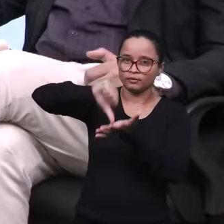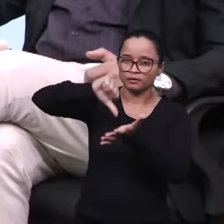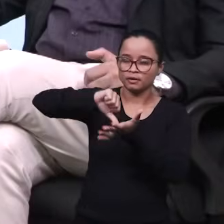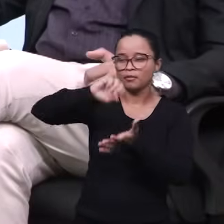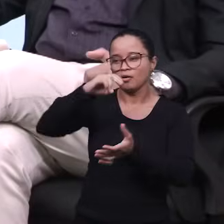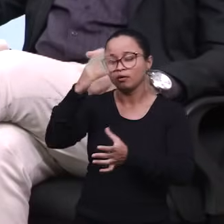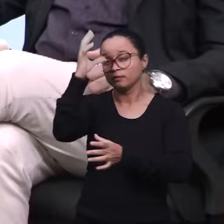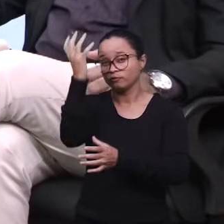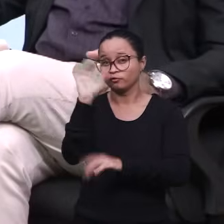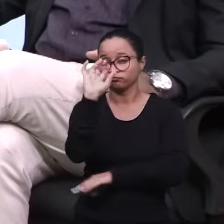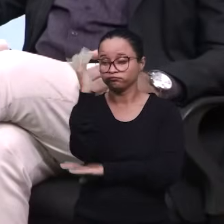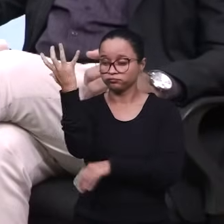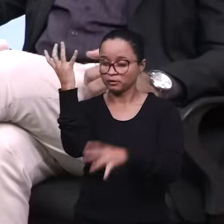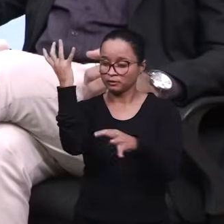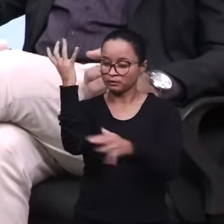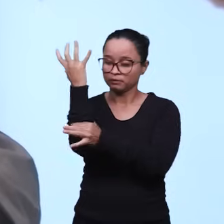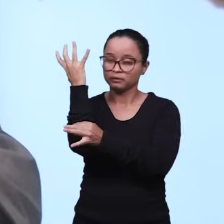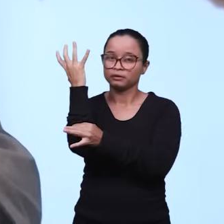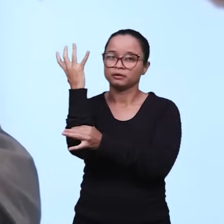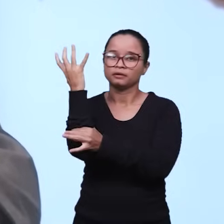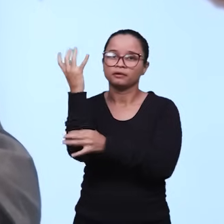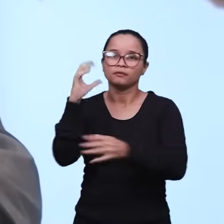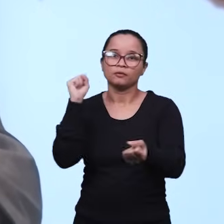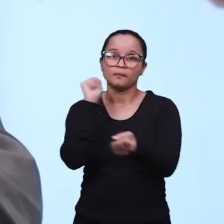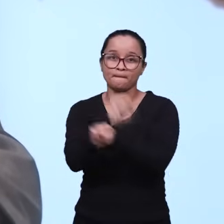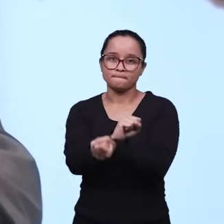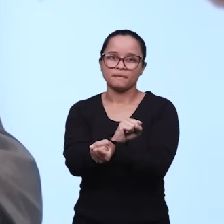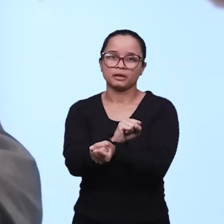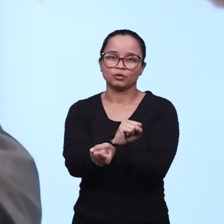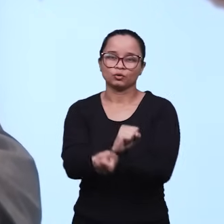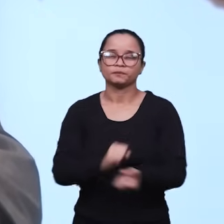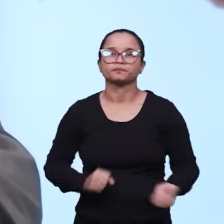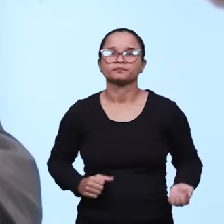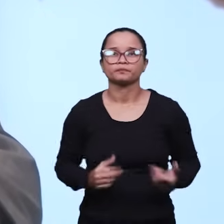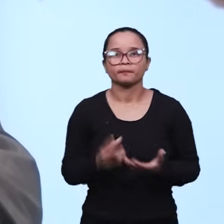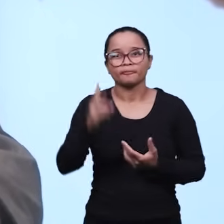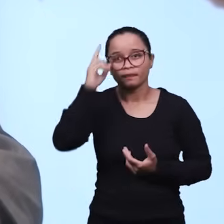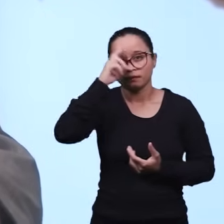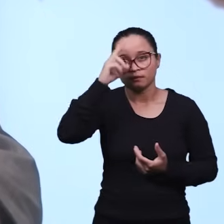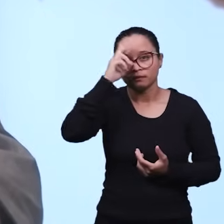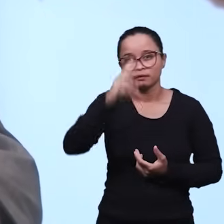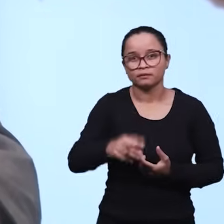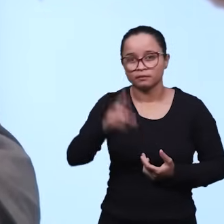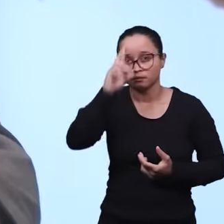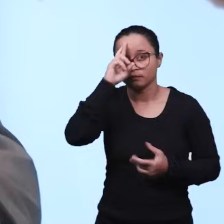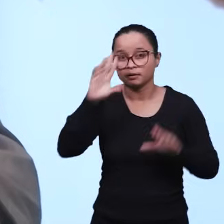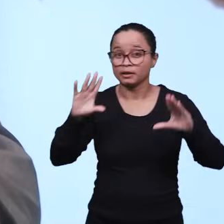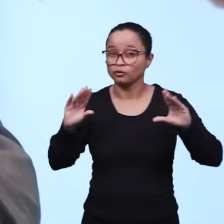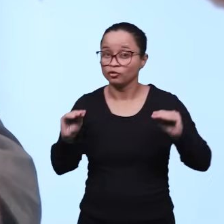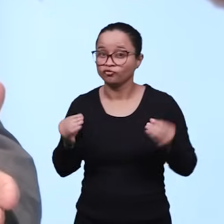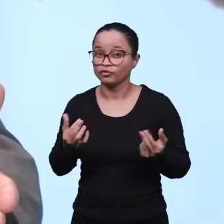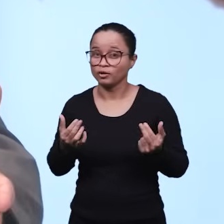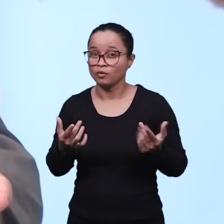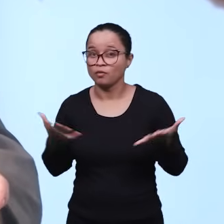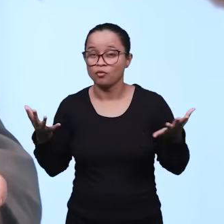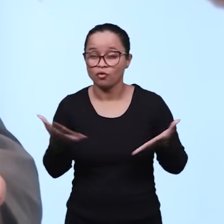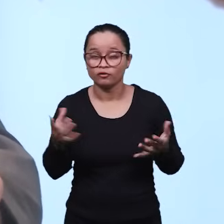Mas, de qualquer maneira, estavam presos. Lembramos aqui que a meia-noite não era a meia-noite de hoje, né?